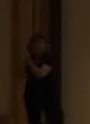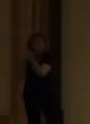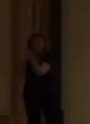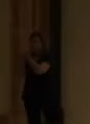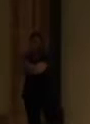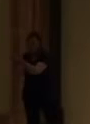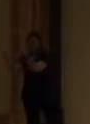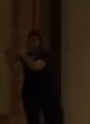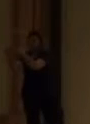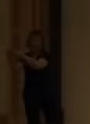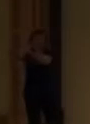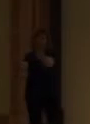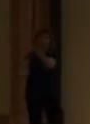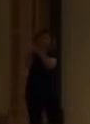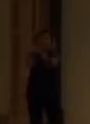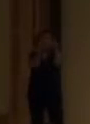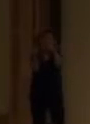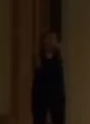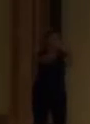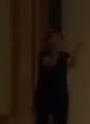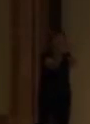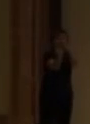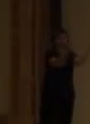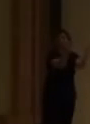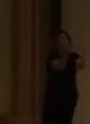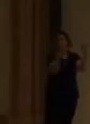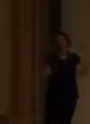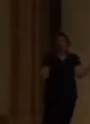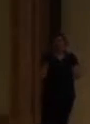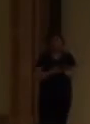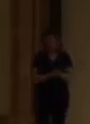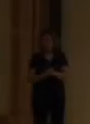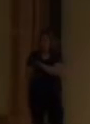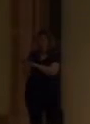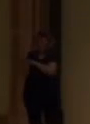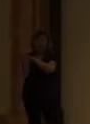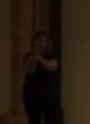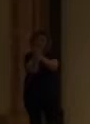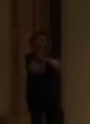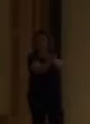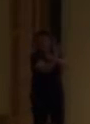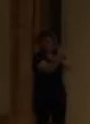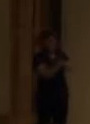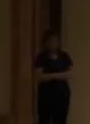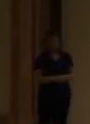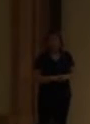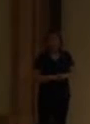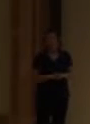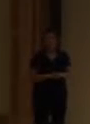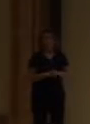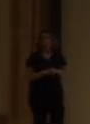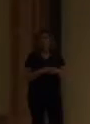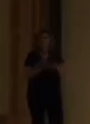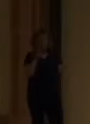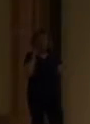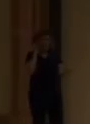de coisas que acontecem todos os dias no mundo. As coisas andam muito mais depressa do que o tempo que nós